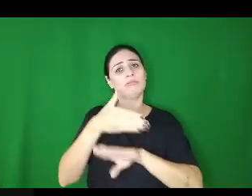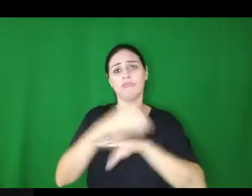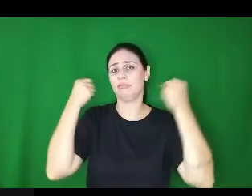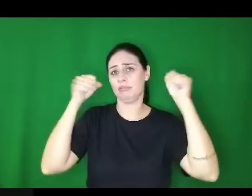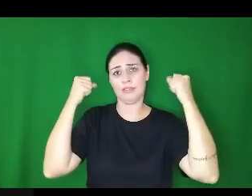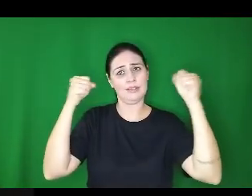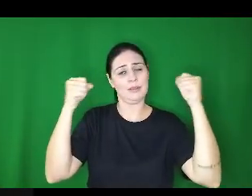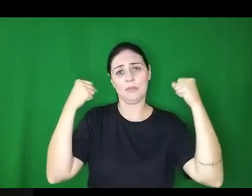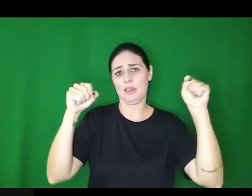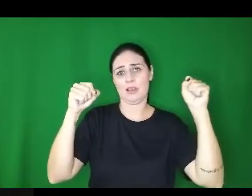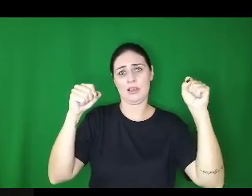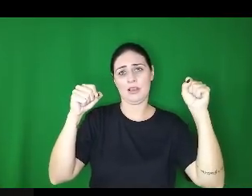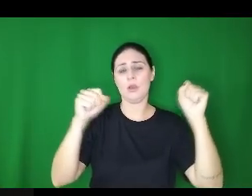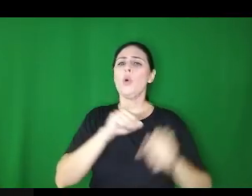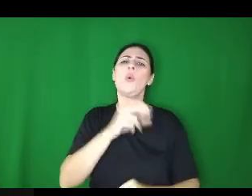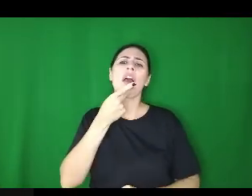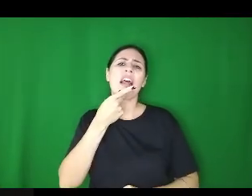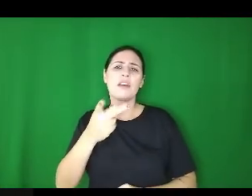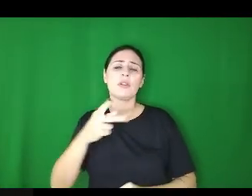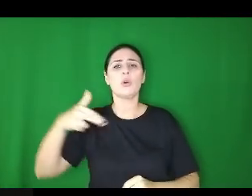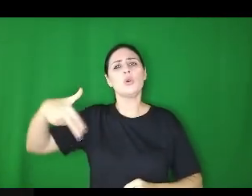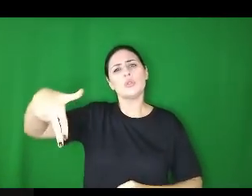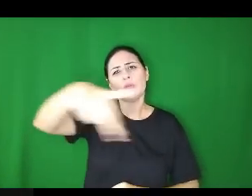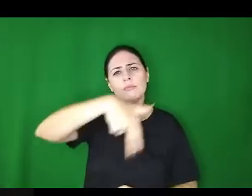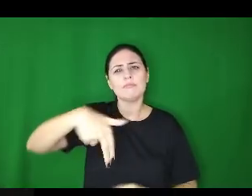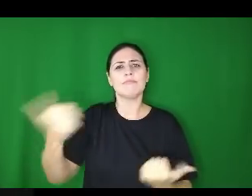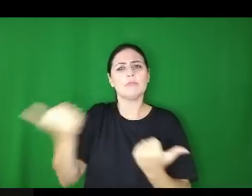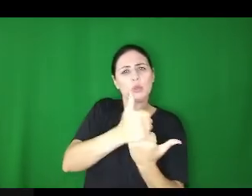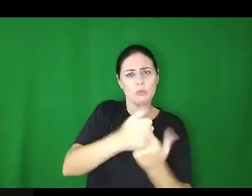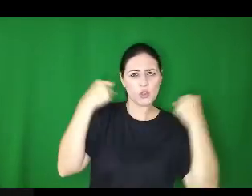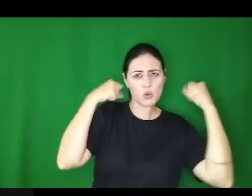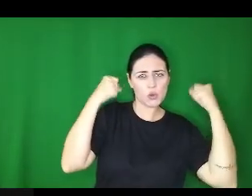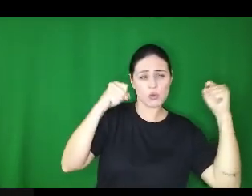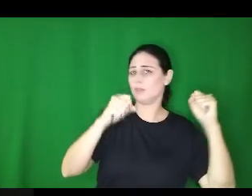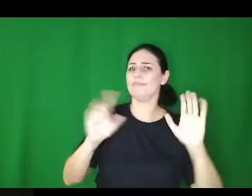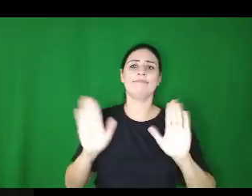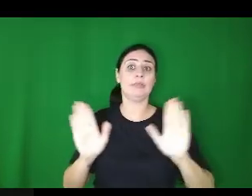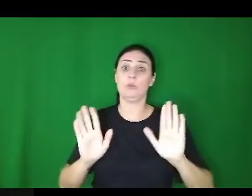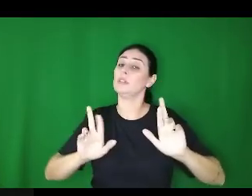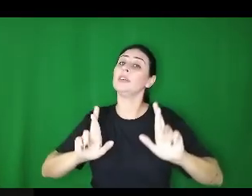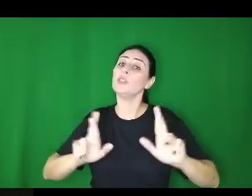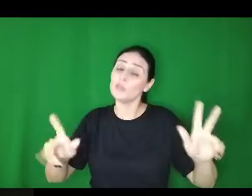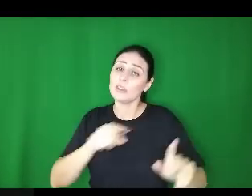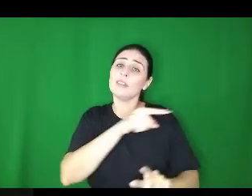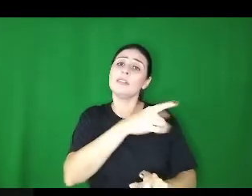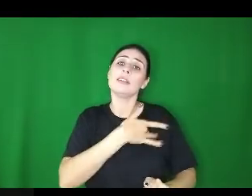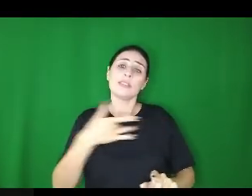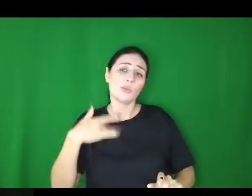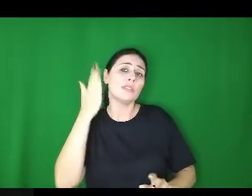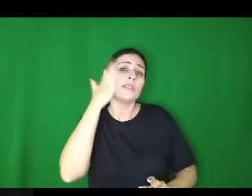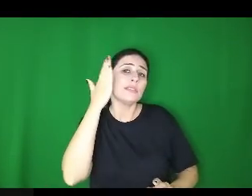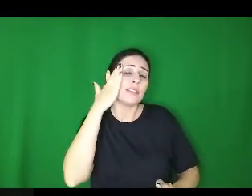Se alguém da área da saúde, que é o que eles estão falando, gente, não vão à academia, não façam, não vá, deixa